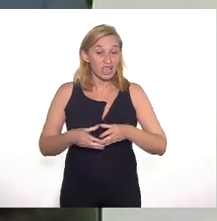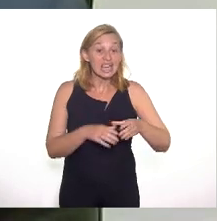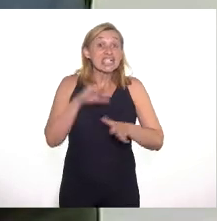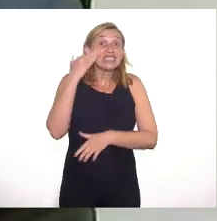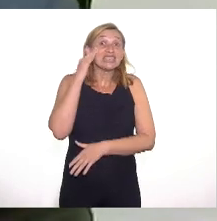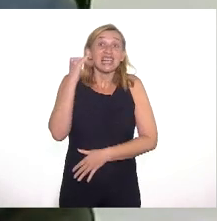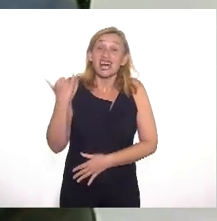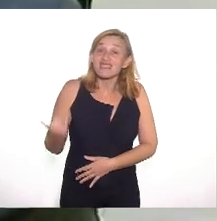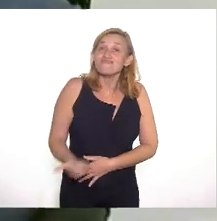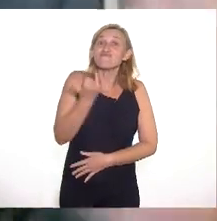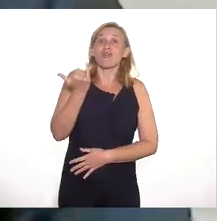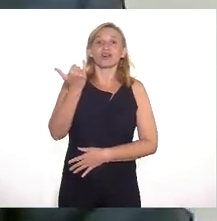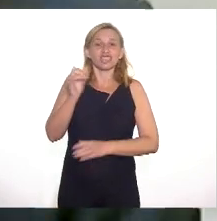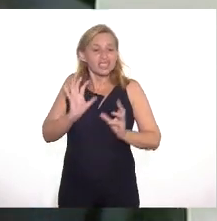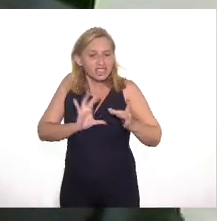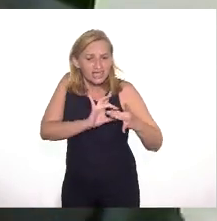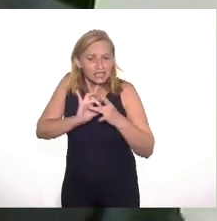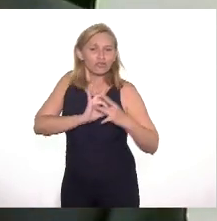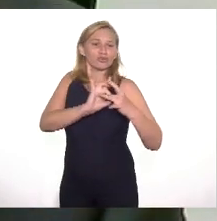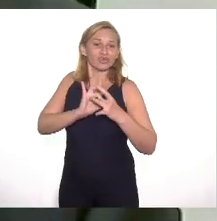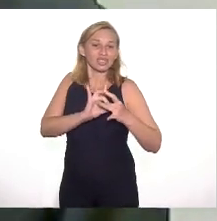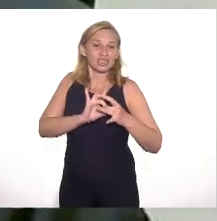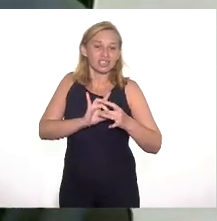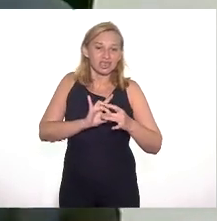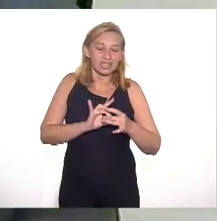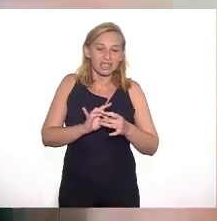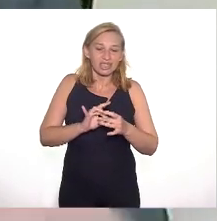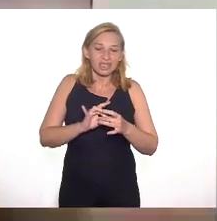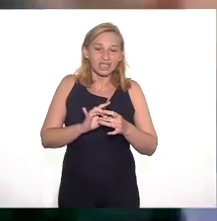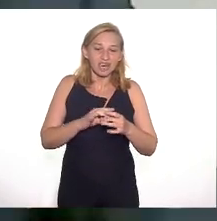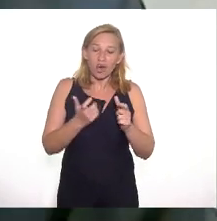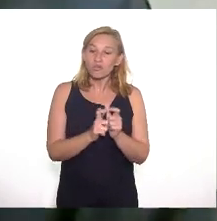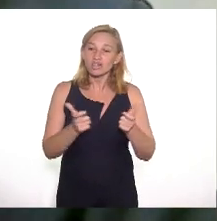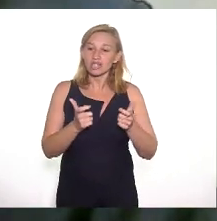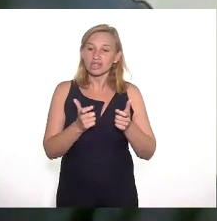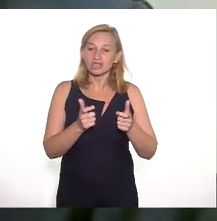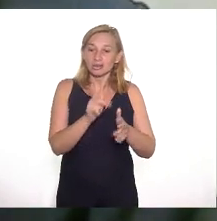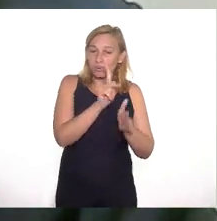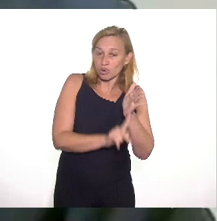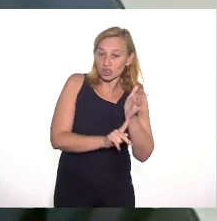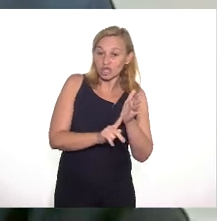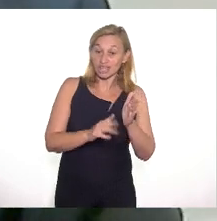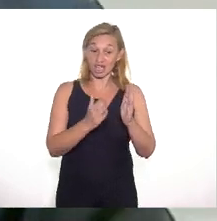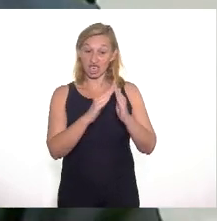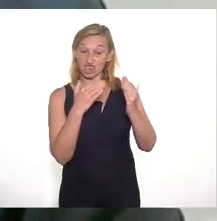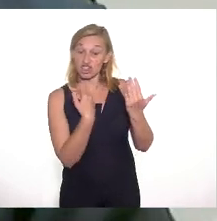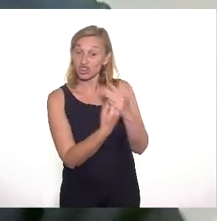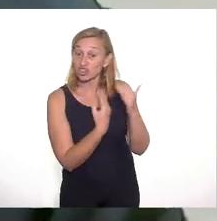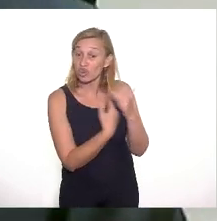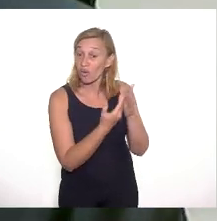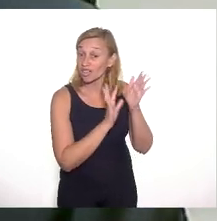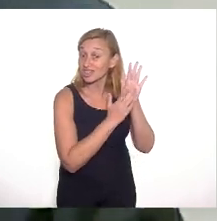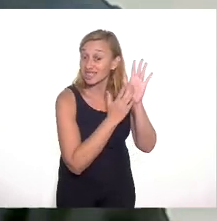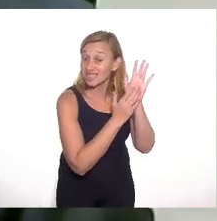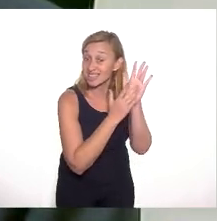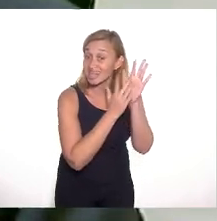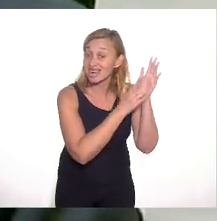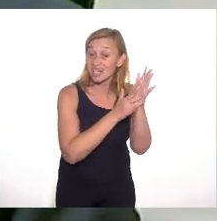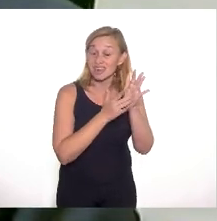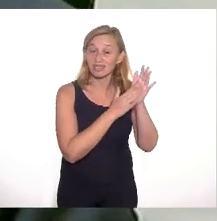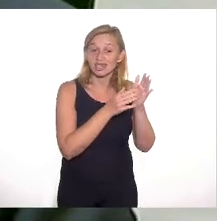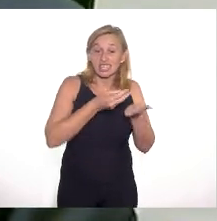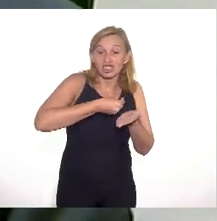a importância de se unir a este grande projeto. E, portanto, nas escolas de samba, nas quadras,